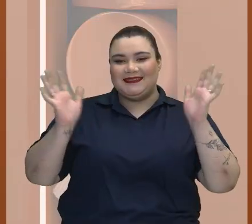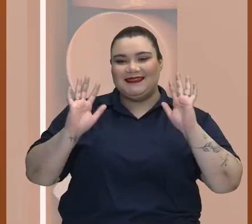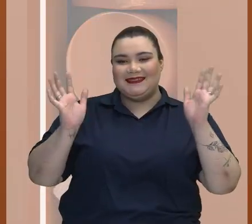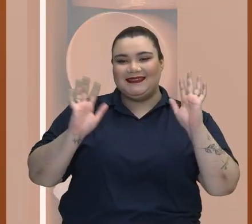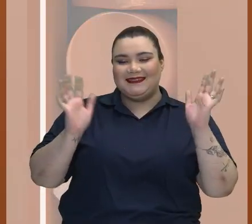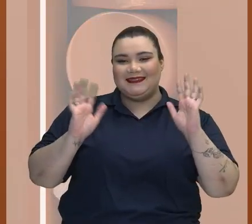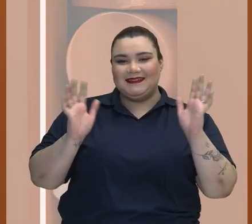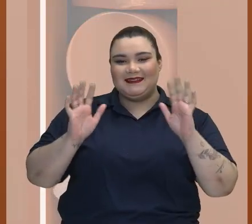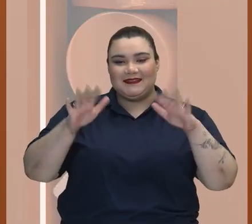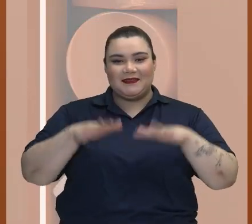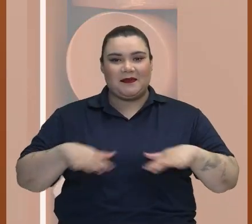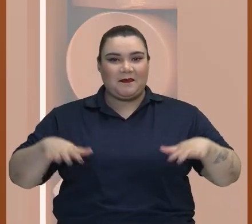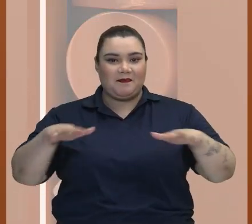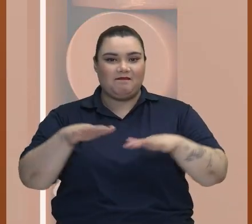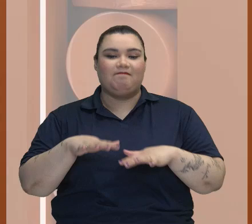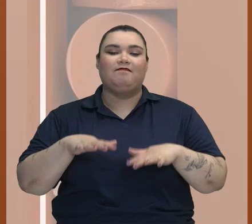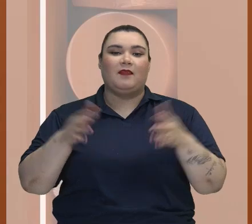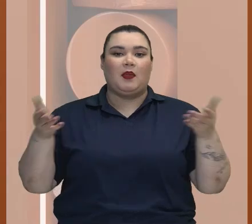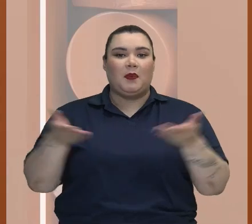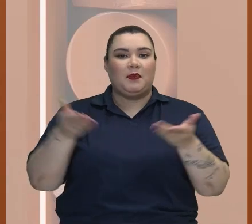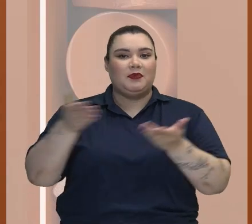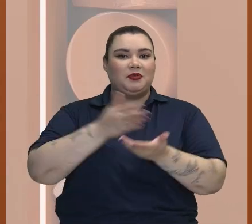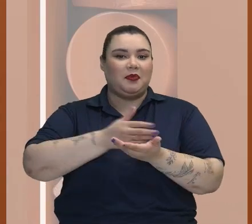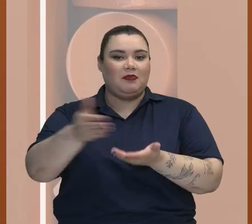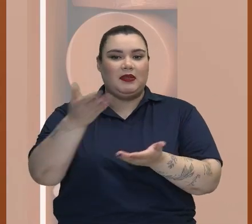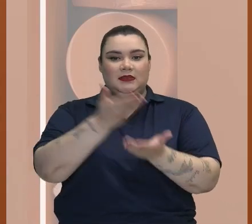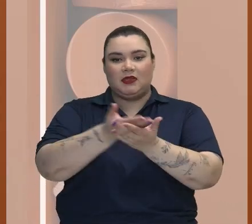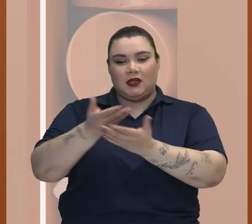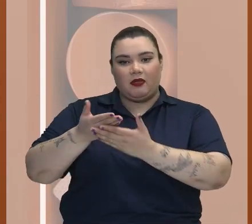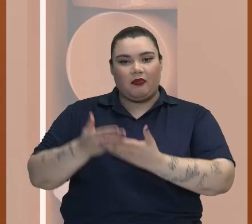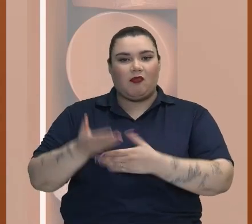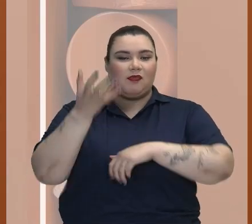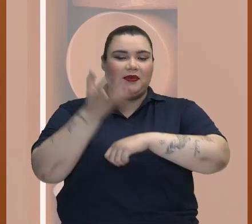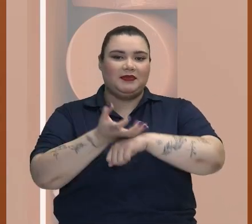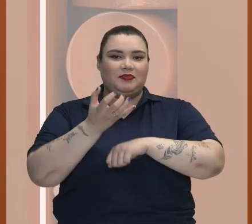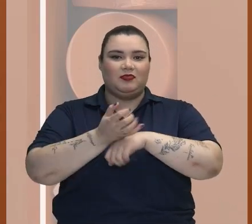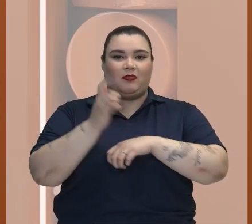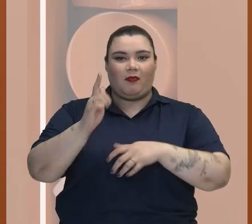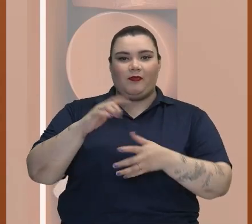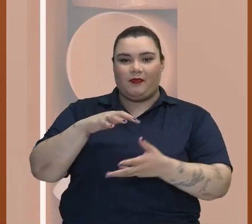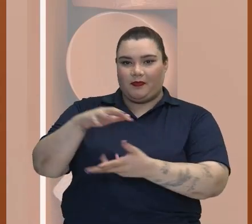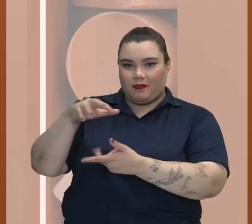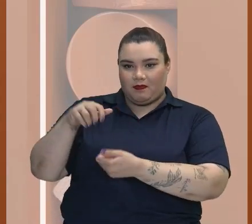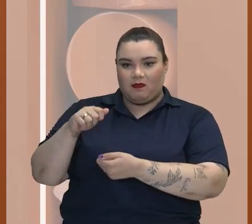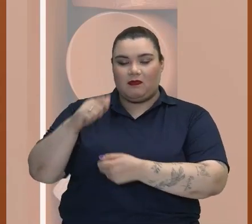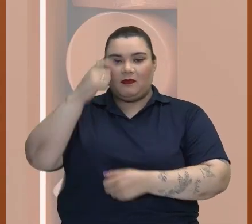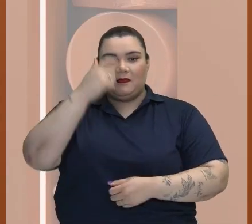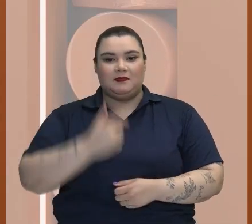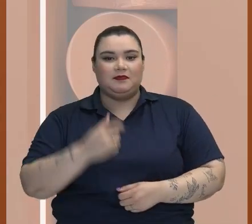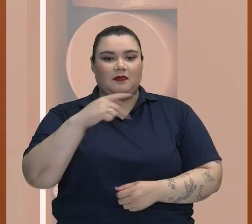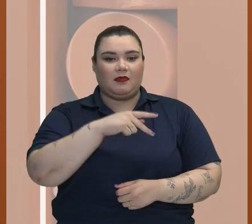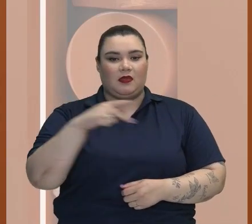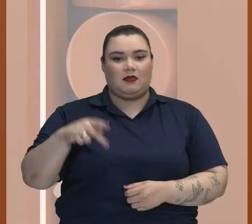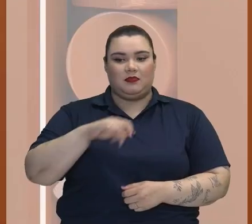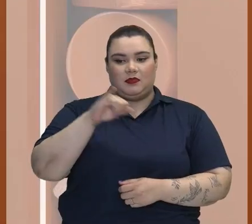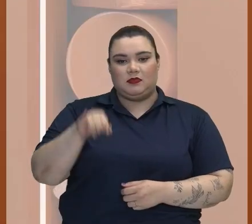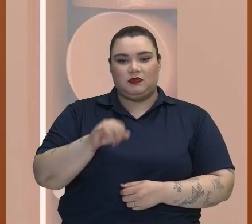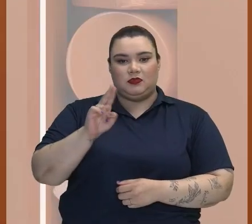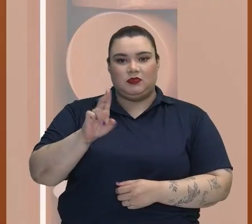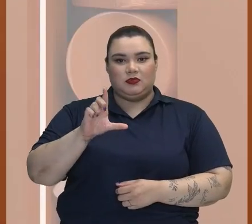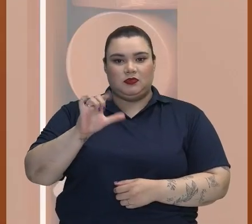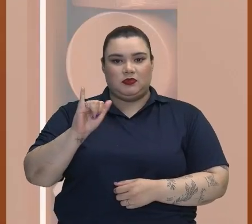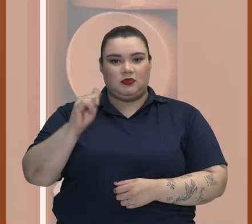Olá, queridos alunos e professores, estamos iniciando mais uma aula de Geografia. Eu sou a professora Juliana e